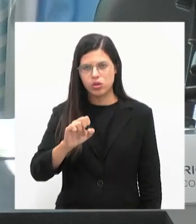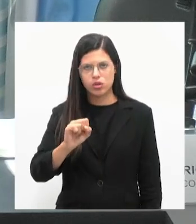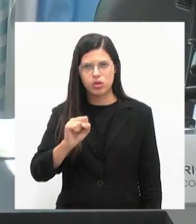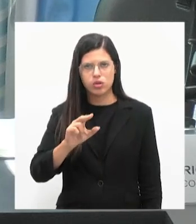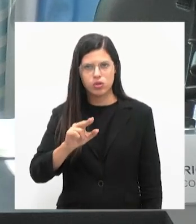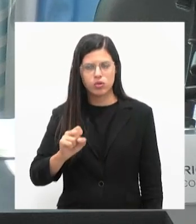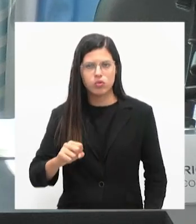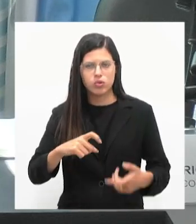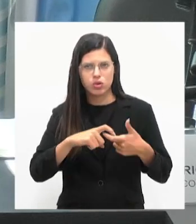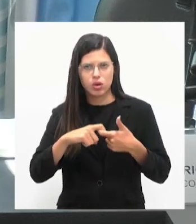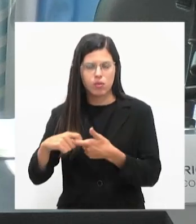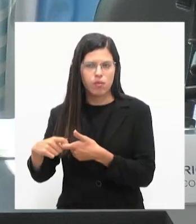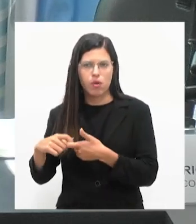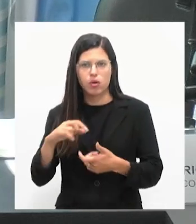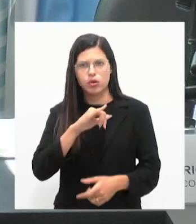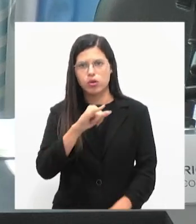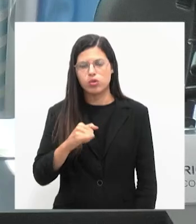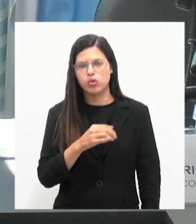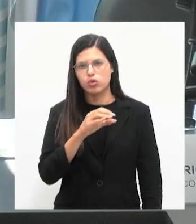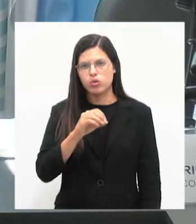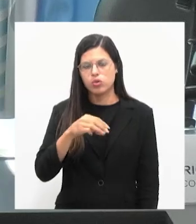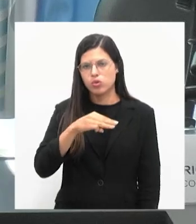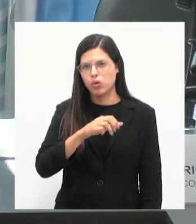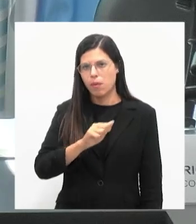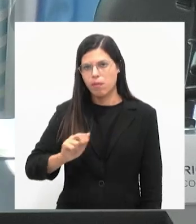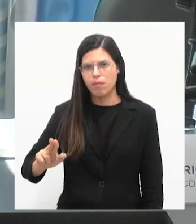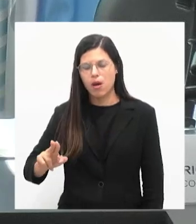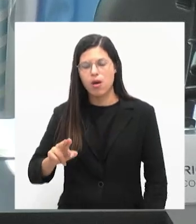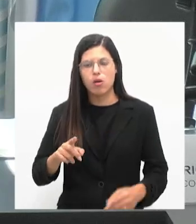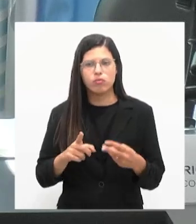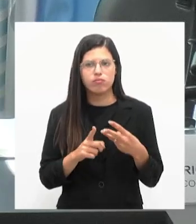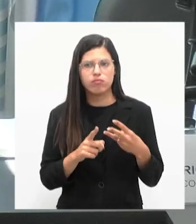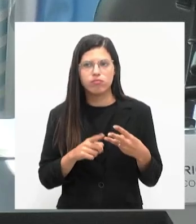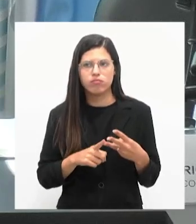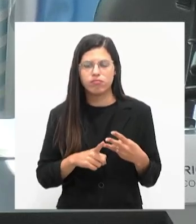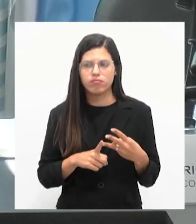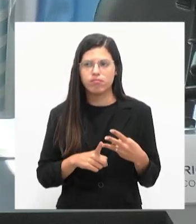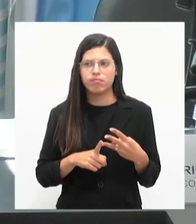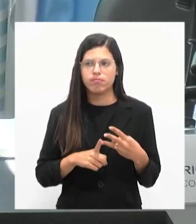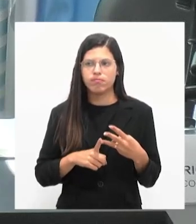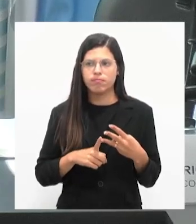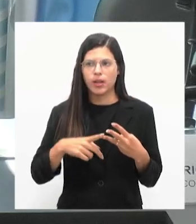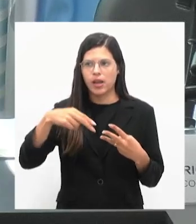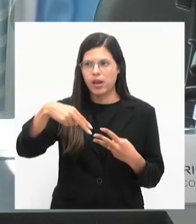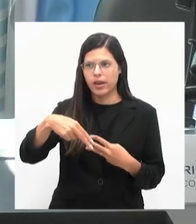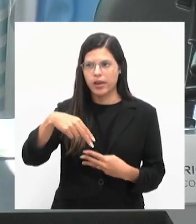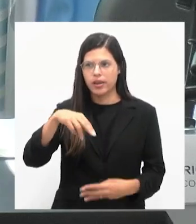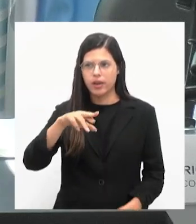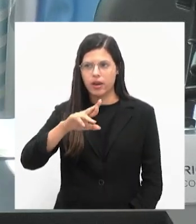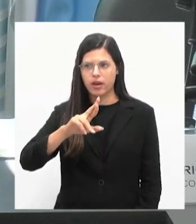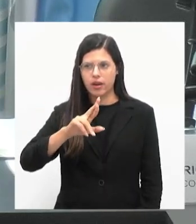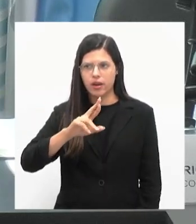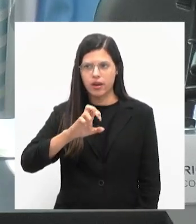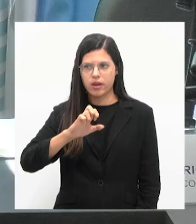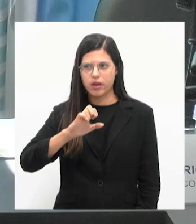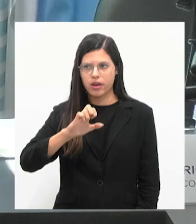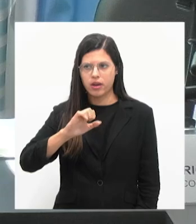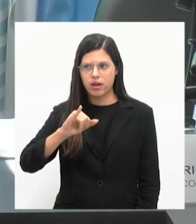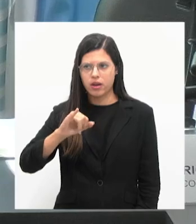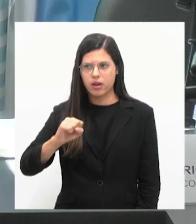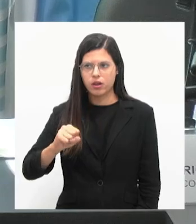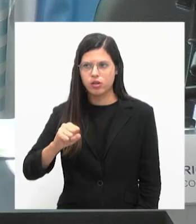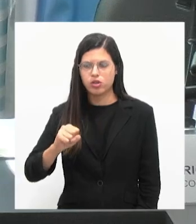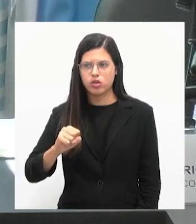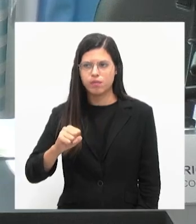Socorro e da NR, né? N Reis Reboque Limitada.